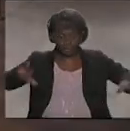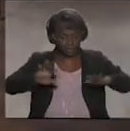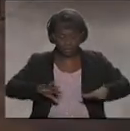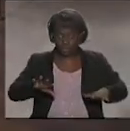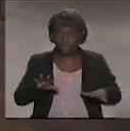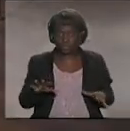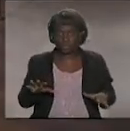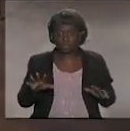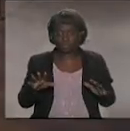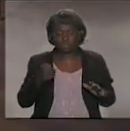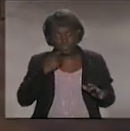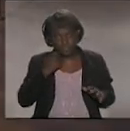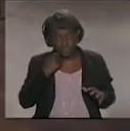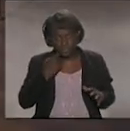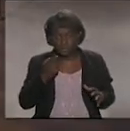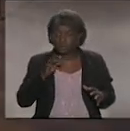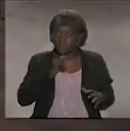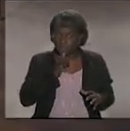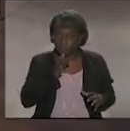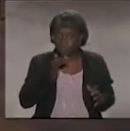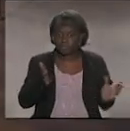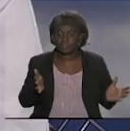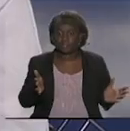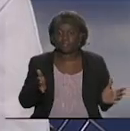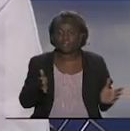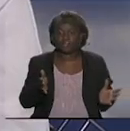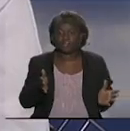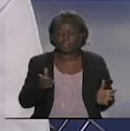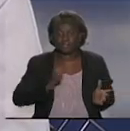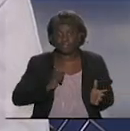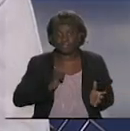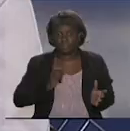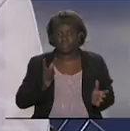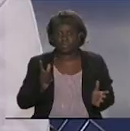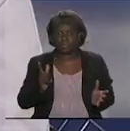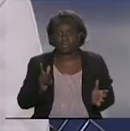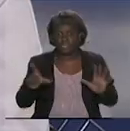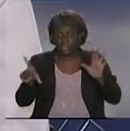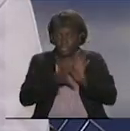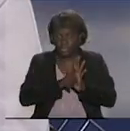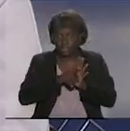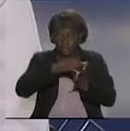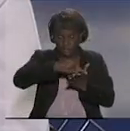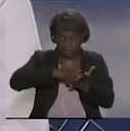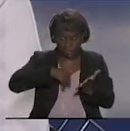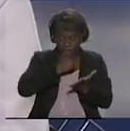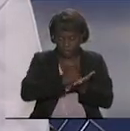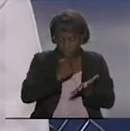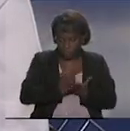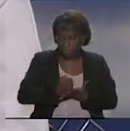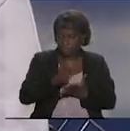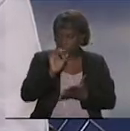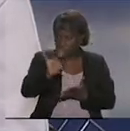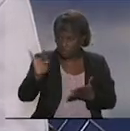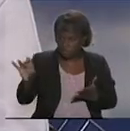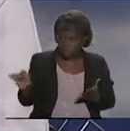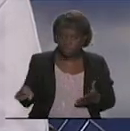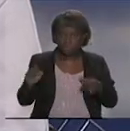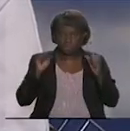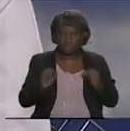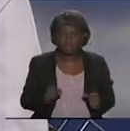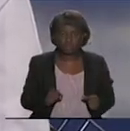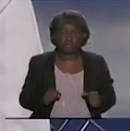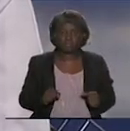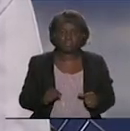à aquicultura no geral, mas piscicultura, por exemplo, a parte de legalização dos